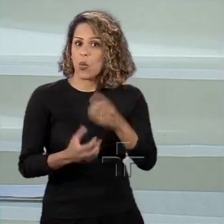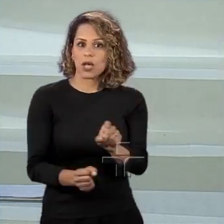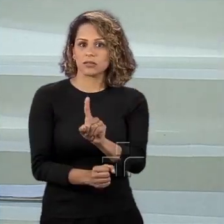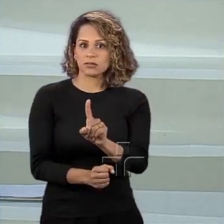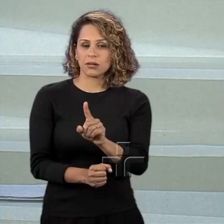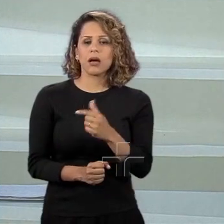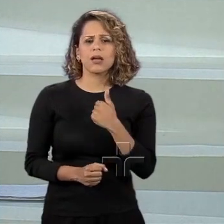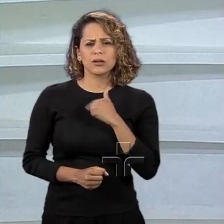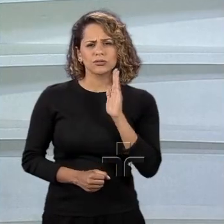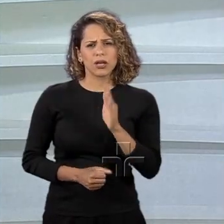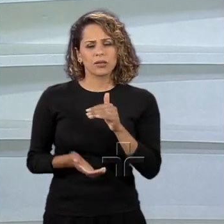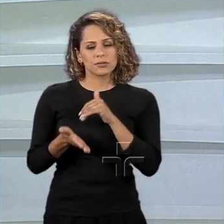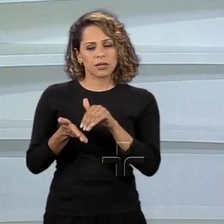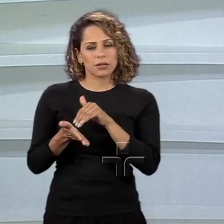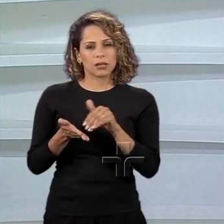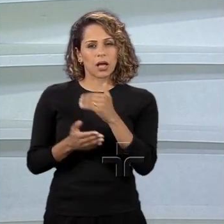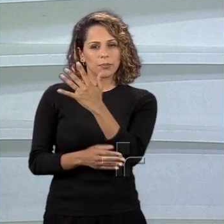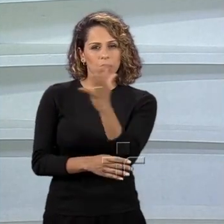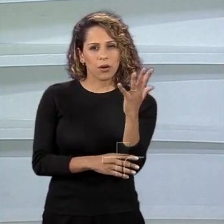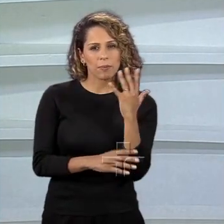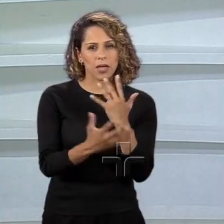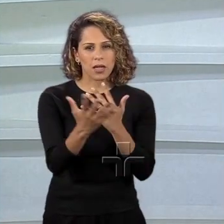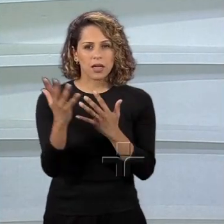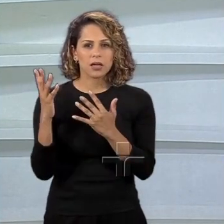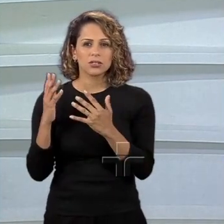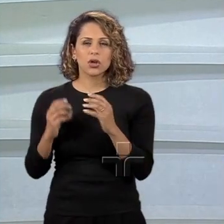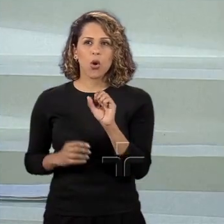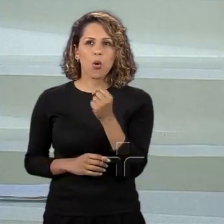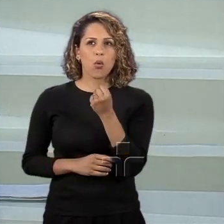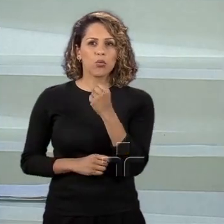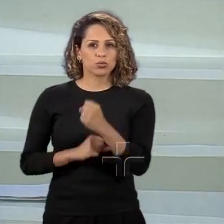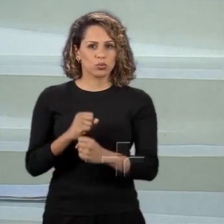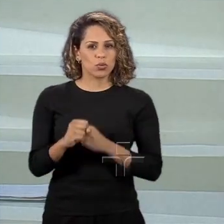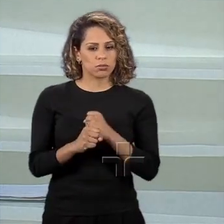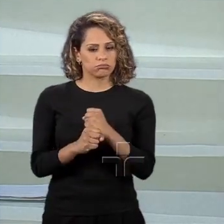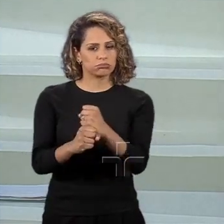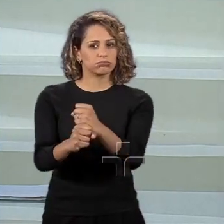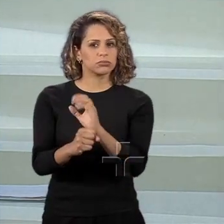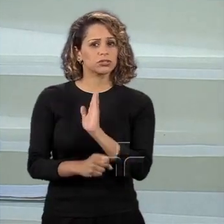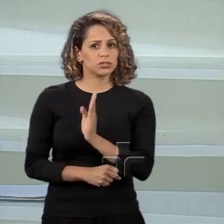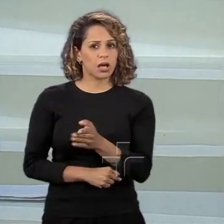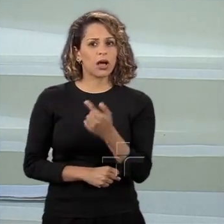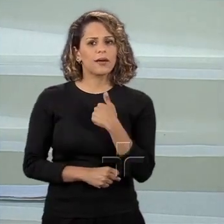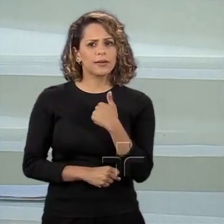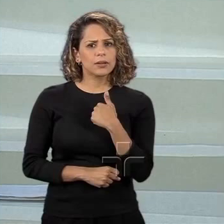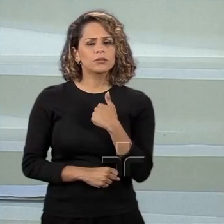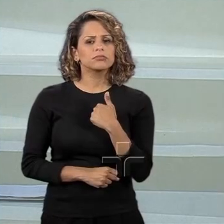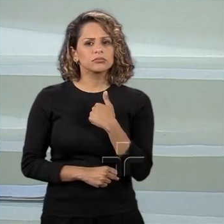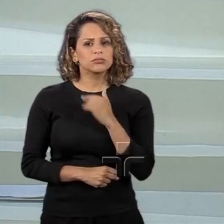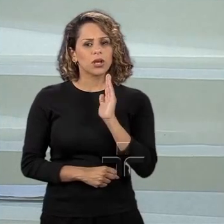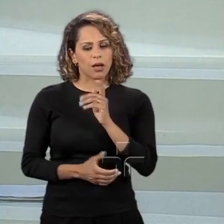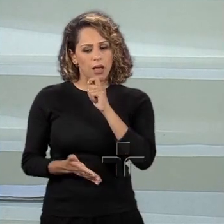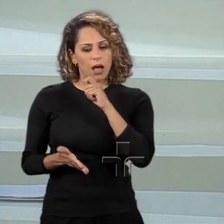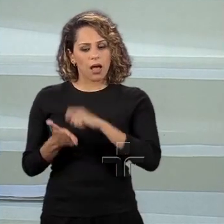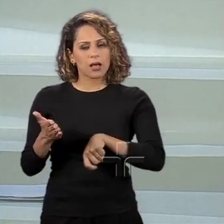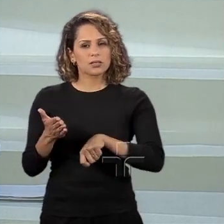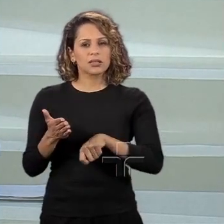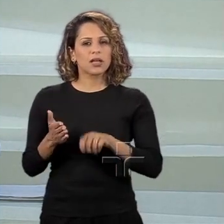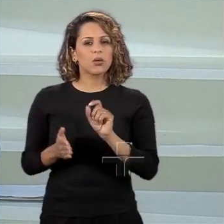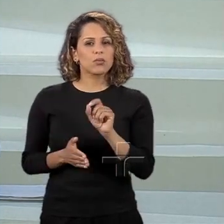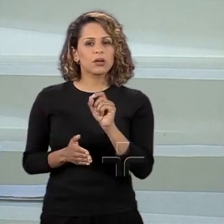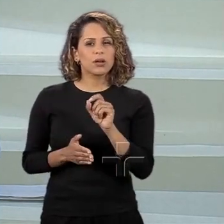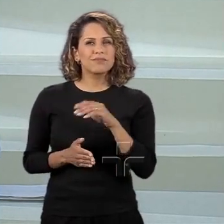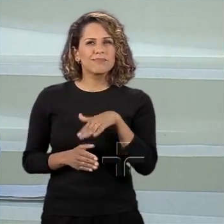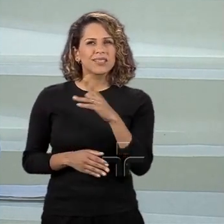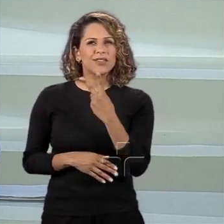Meio Ambiente 8 anos. 8. Eu provavelmente assinei mais de 20